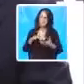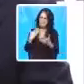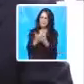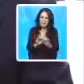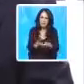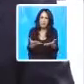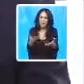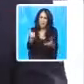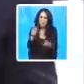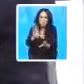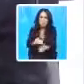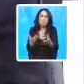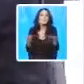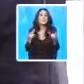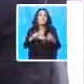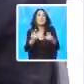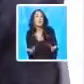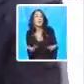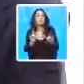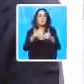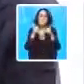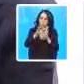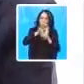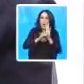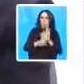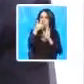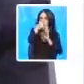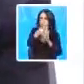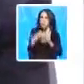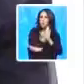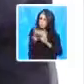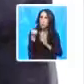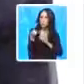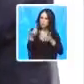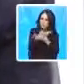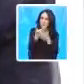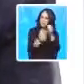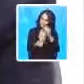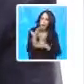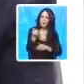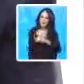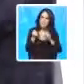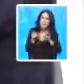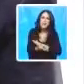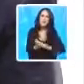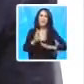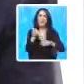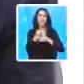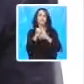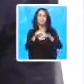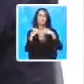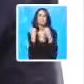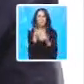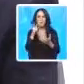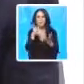conduziram praticamente à bancarrota, como também que têm um bom programa de recuperação da economia e de criação de emprego e de apoio social aos